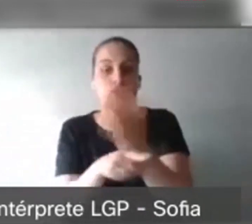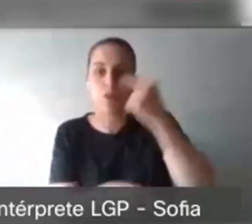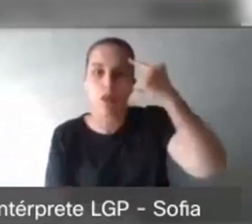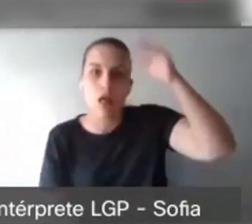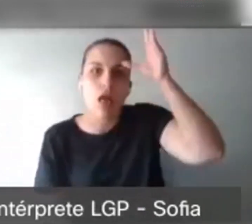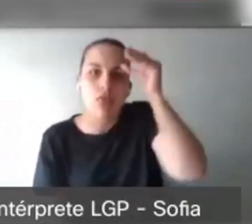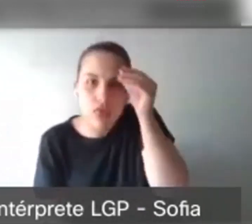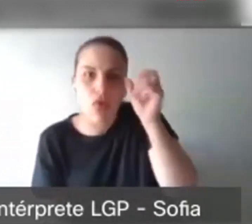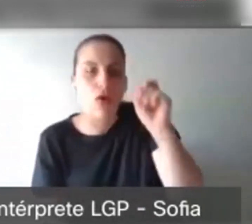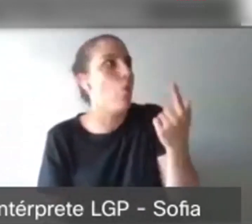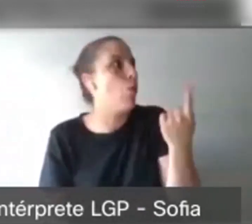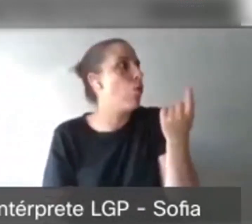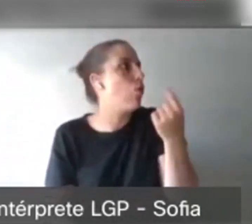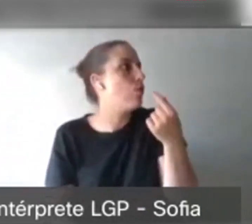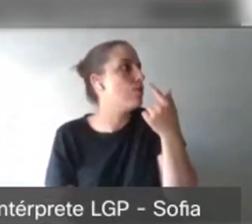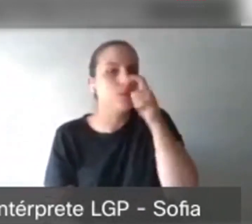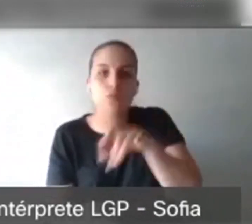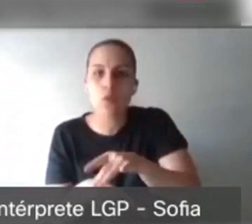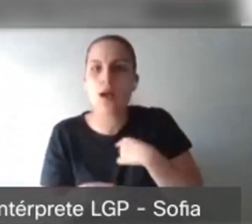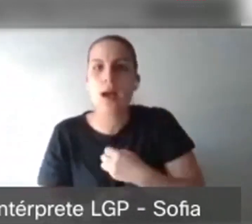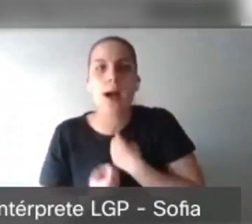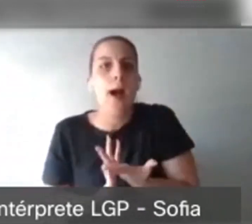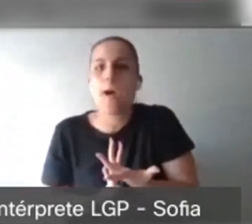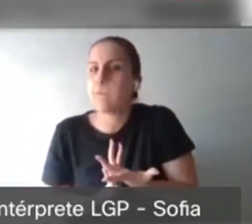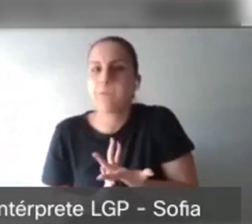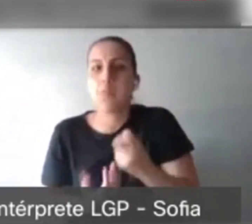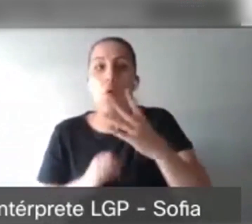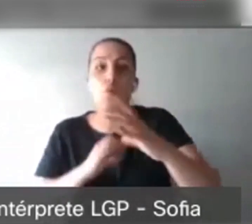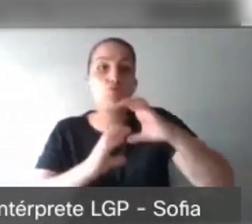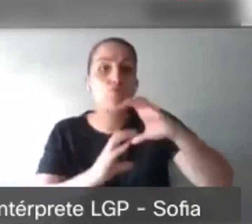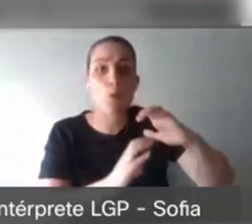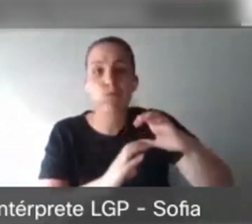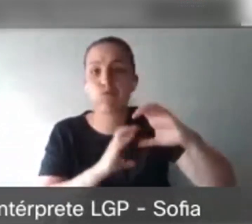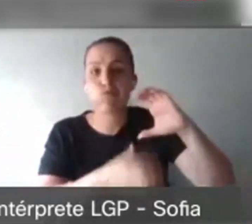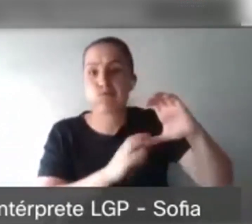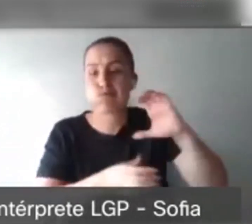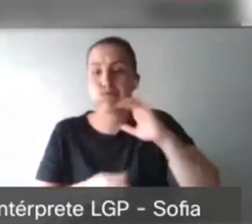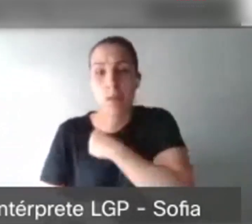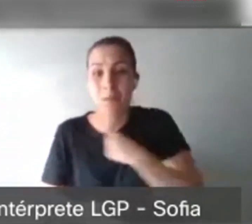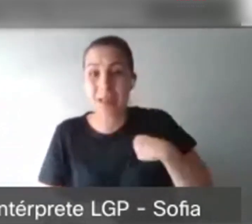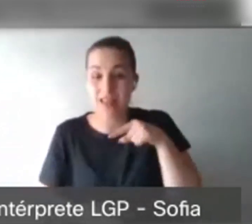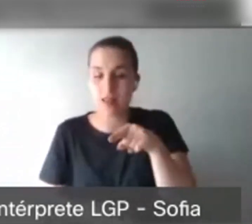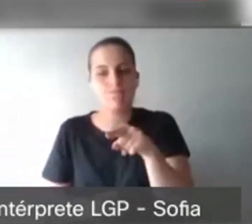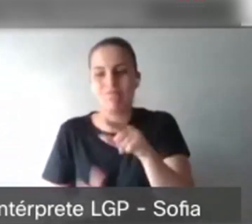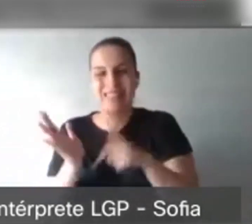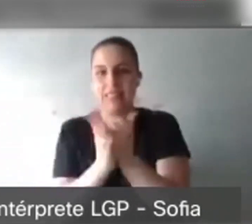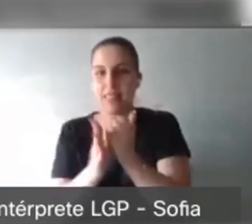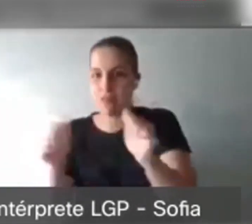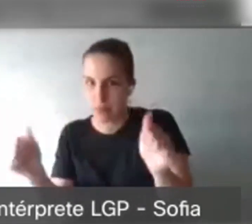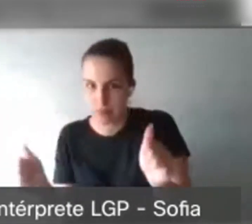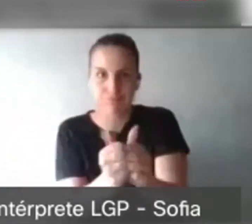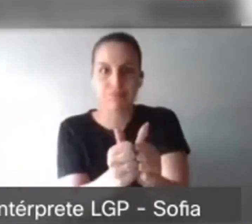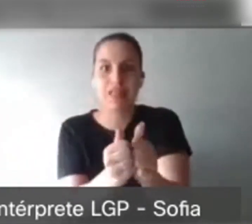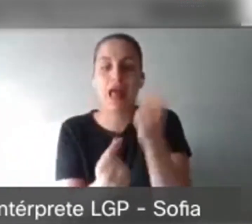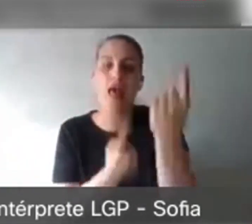cognitivas, um doente que tinha dificuldade em expressar-se ou em comunicar com o médico, nesses casos foi sempre admitido que ele